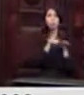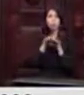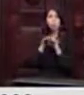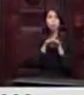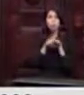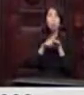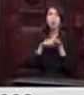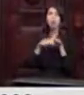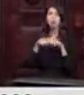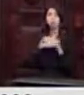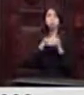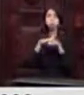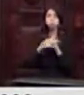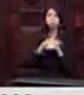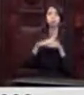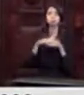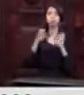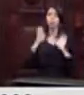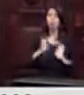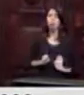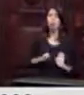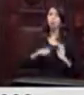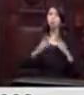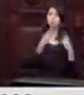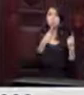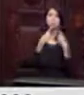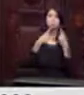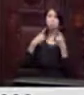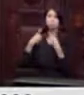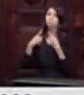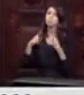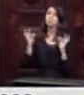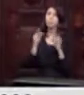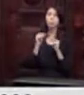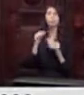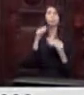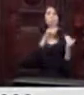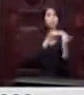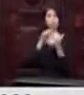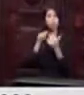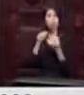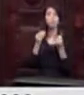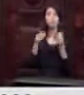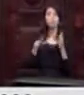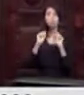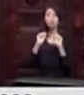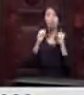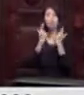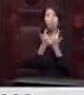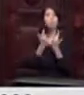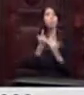do diálogo ético, sem querer empurrar qualquer tipo de bacalhau para que a casa toda divida uma